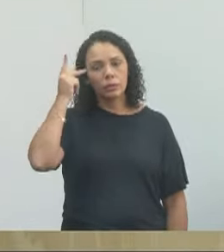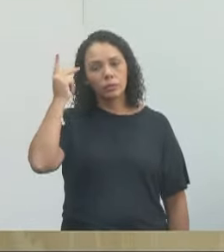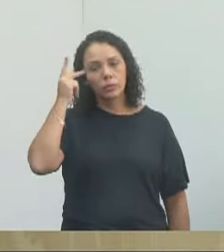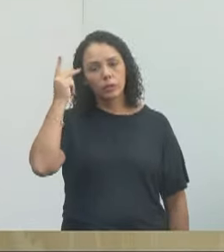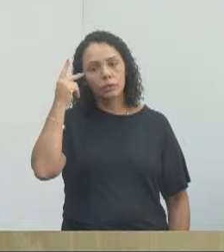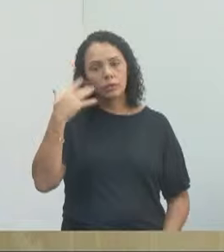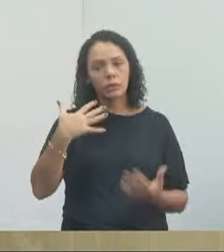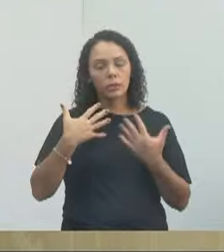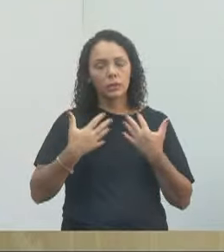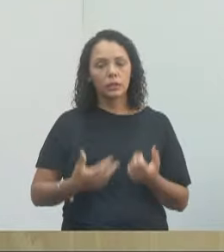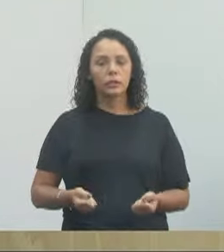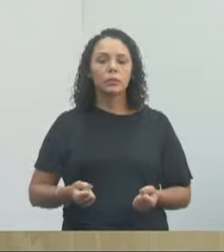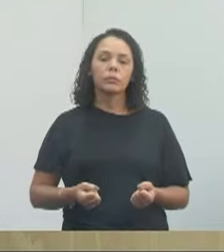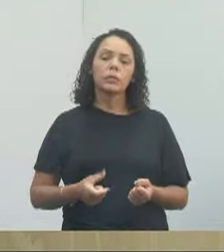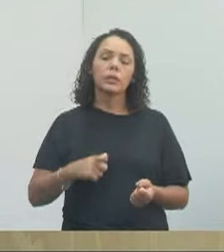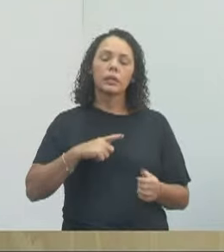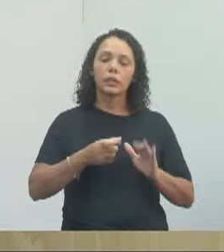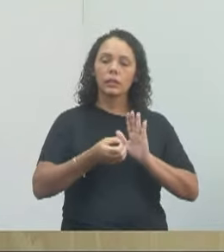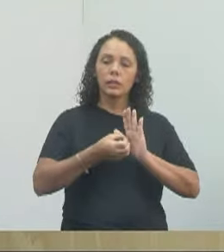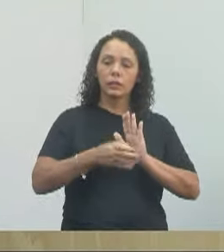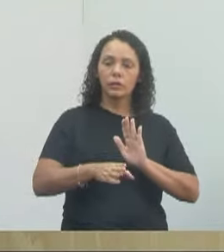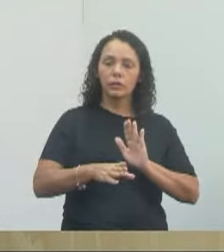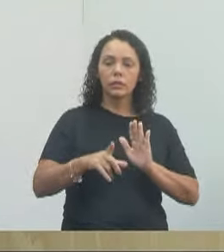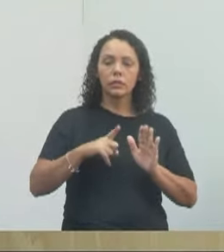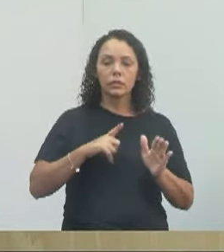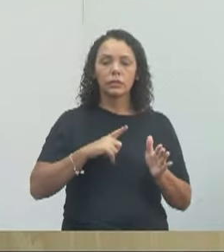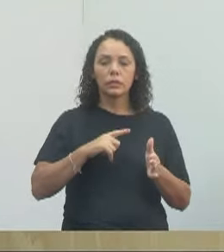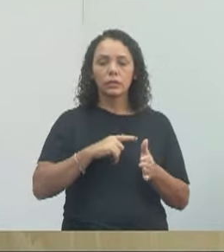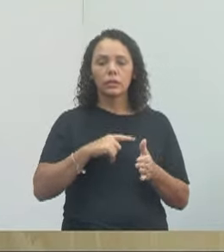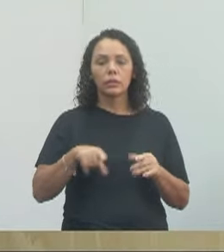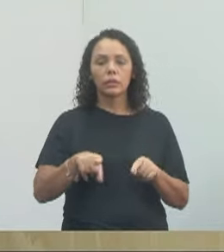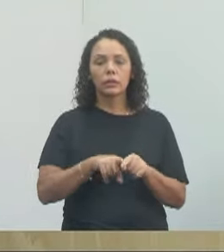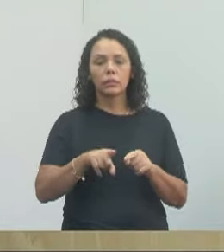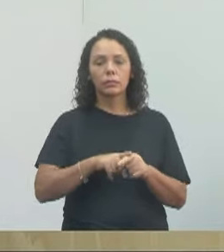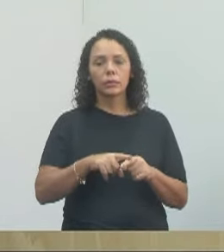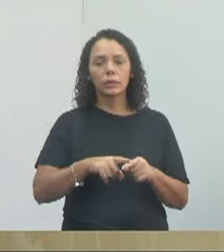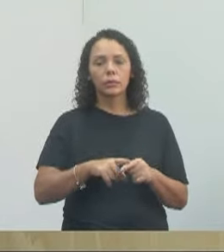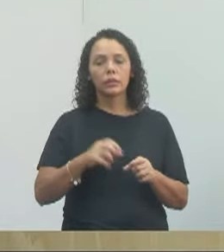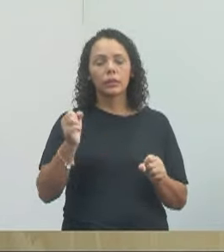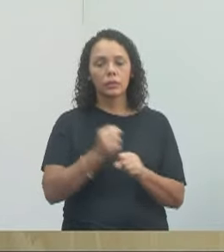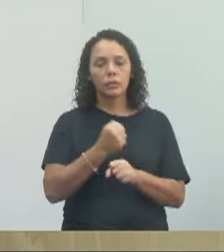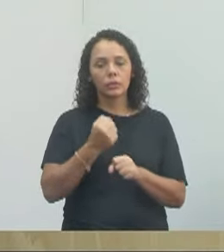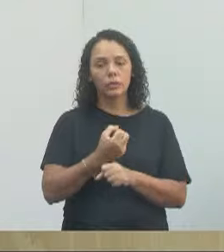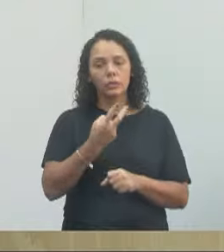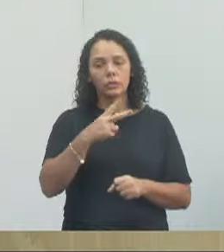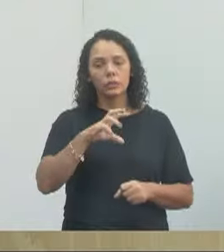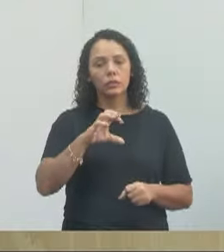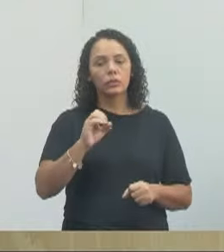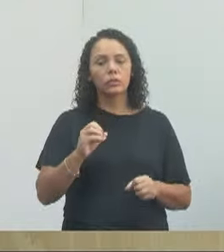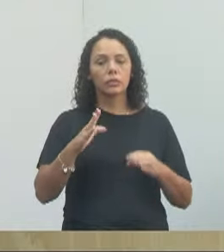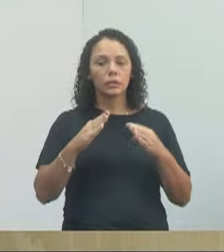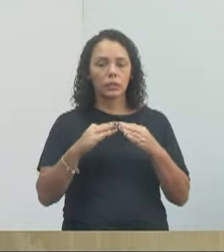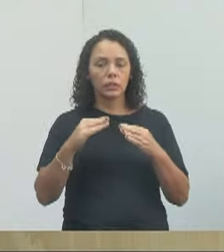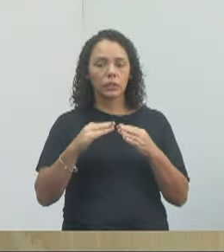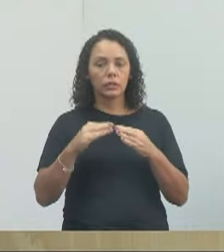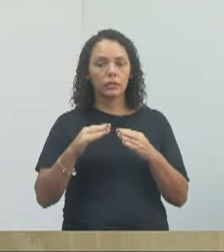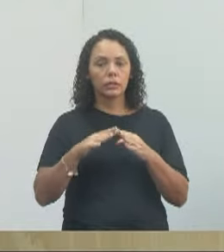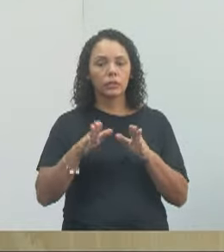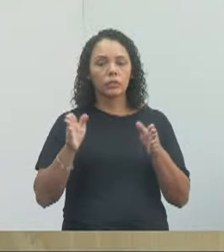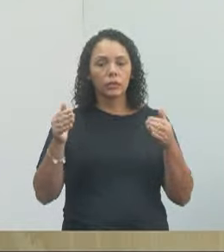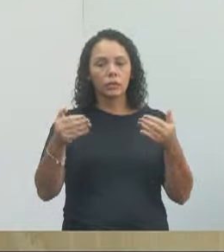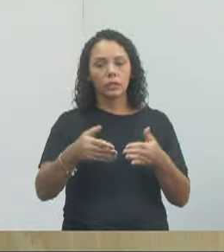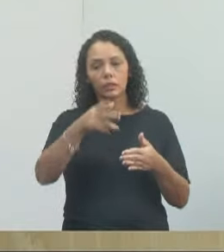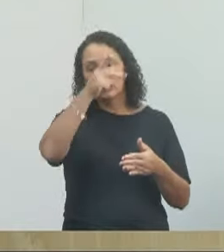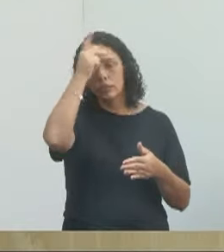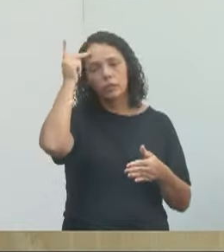serão analisadas pela pasta estão a construção de 250 moradias para famílias originárias de áreas de risco e que atualmente são